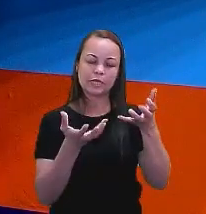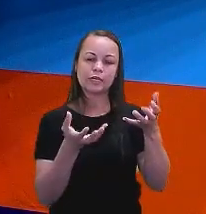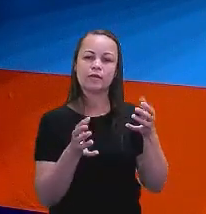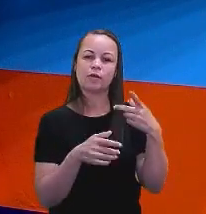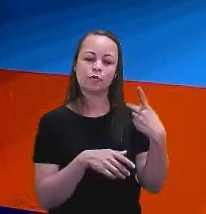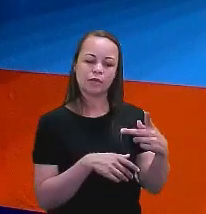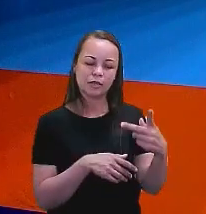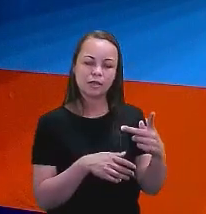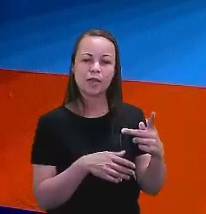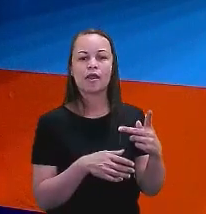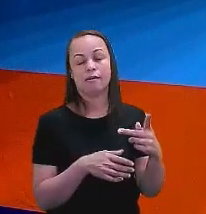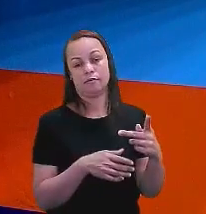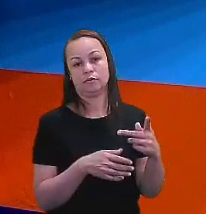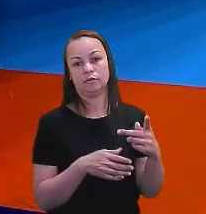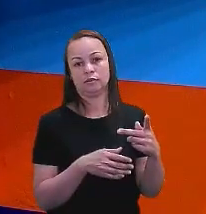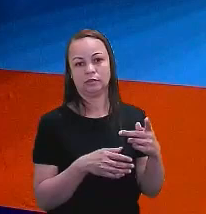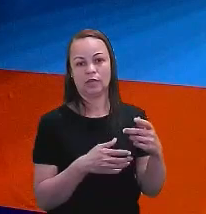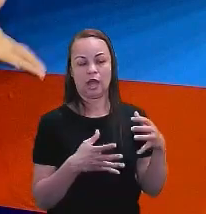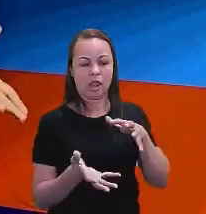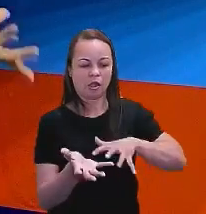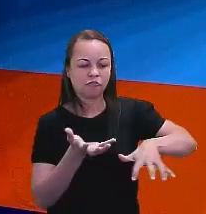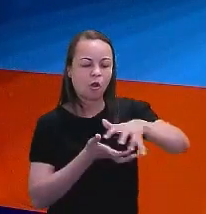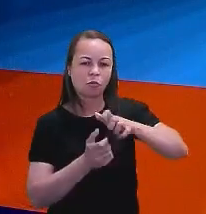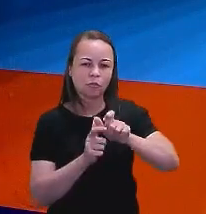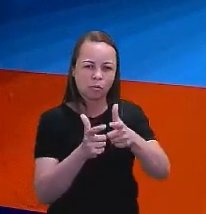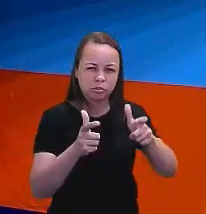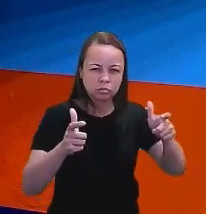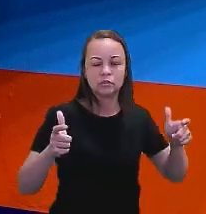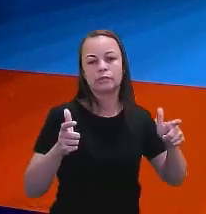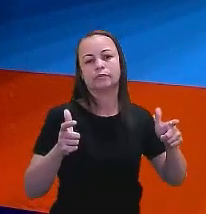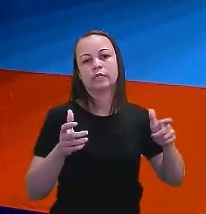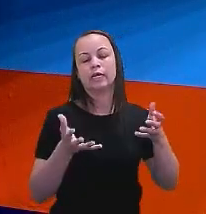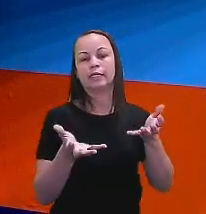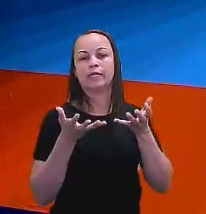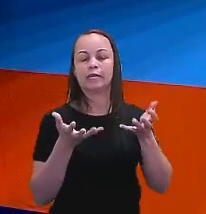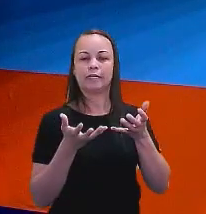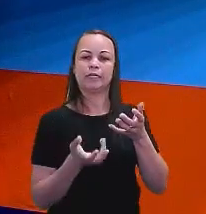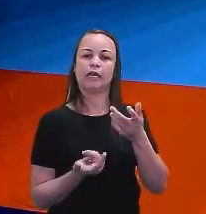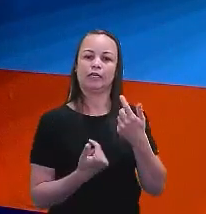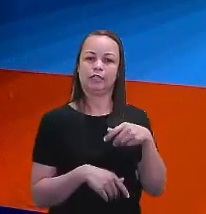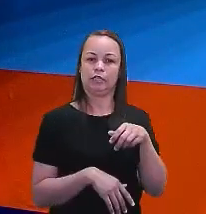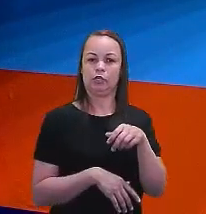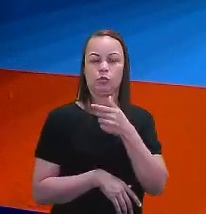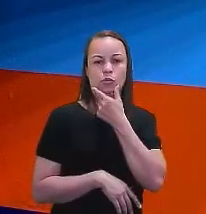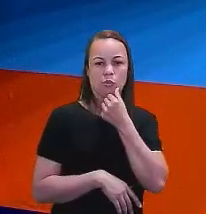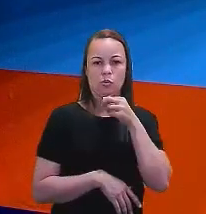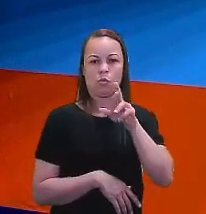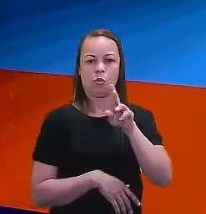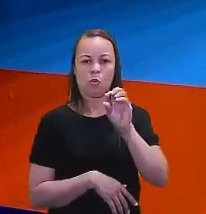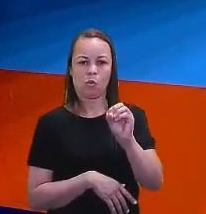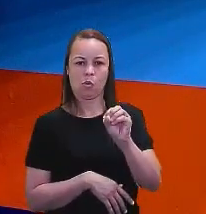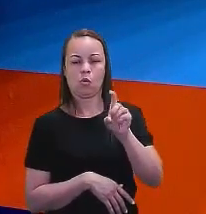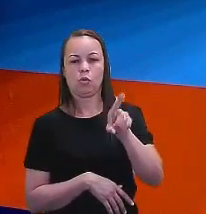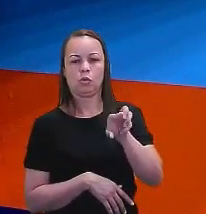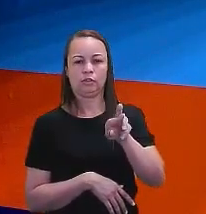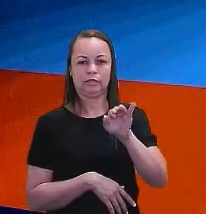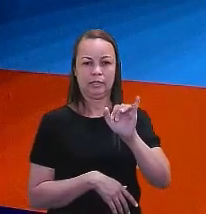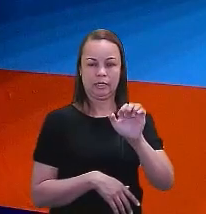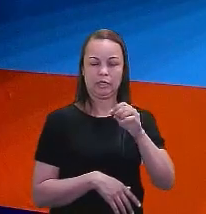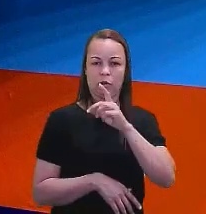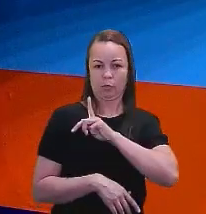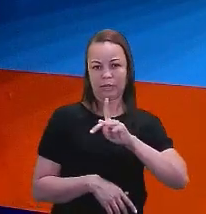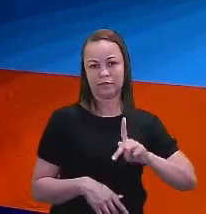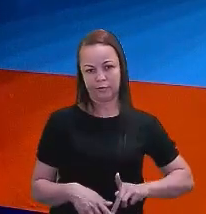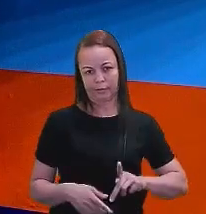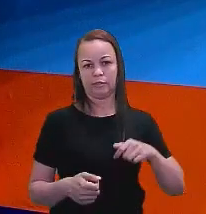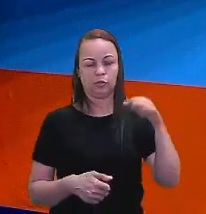né, ali centrada no Rio de Janeiro, ela se expandisse. Eles queriam que Rodrigo Alves não fosse mais o presidente do Brasil, por outras